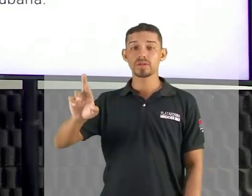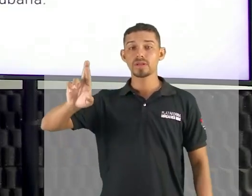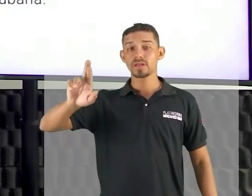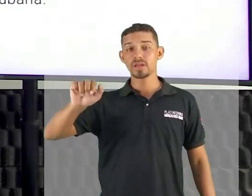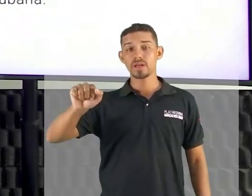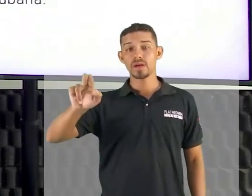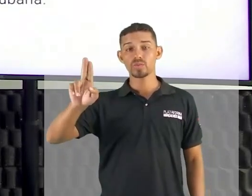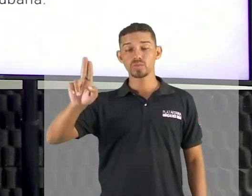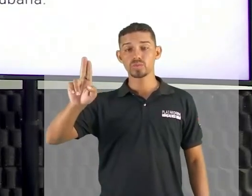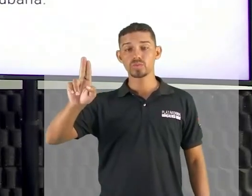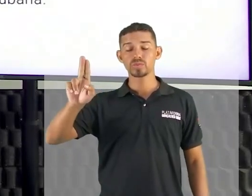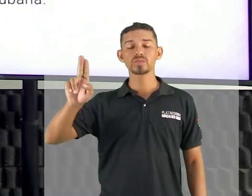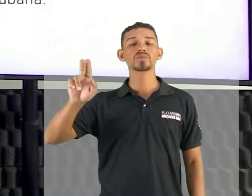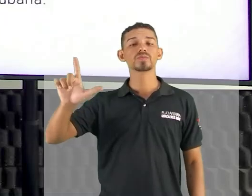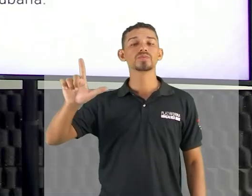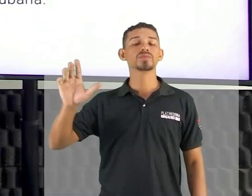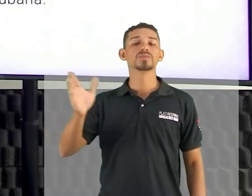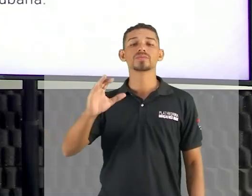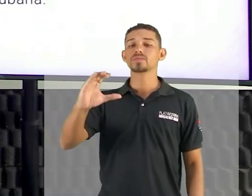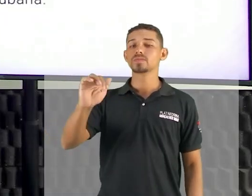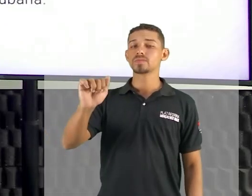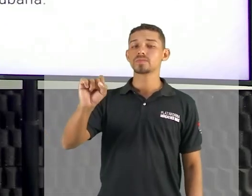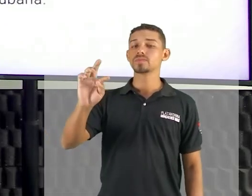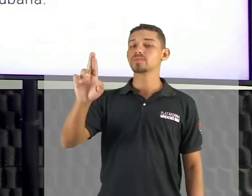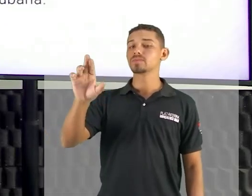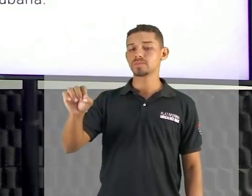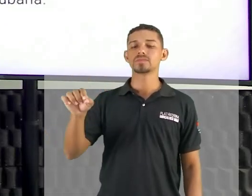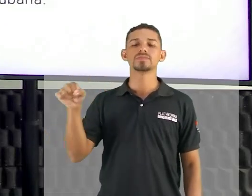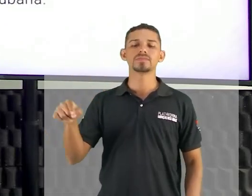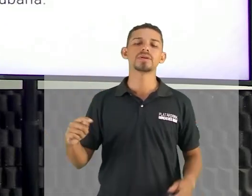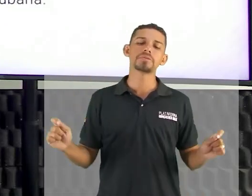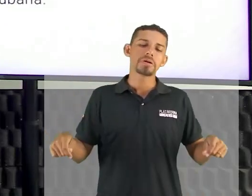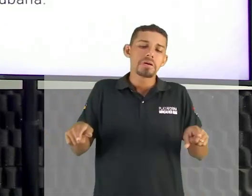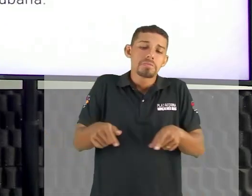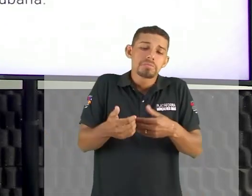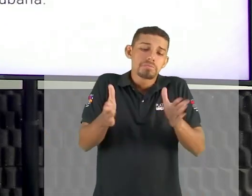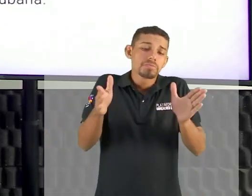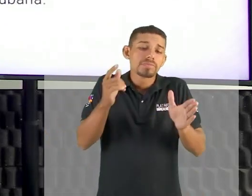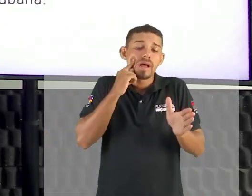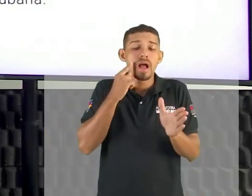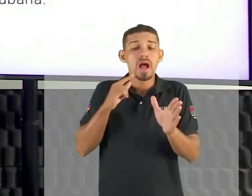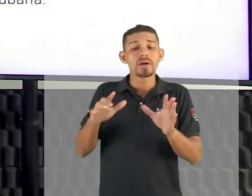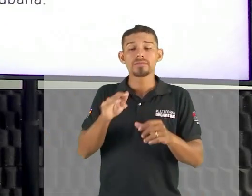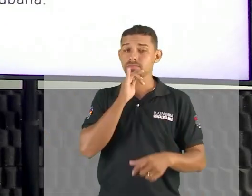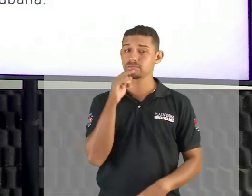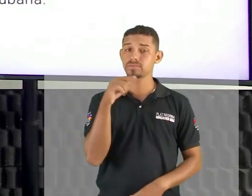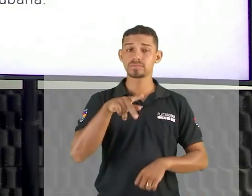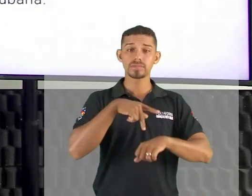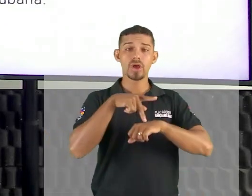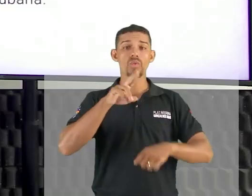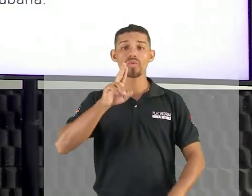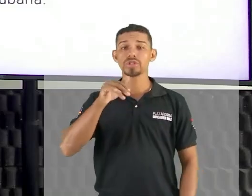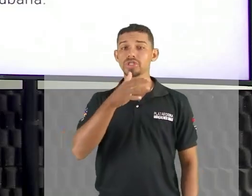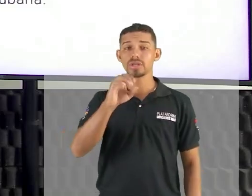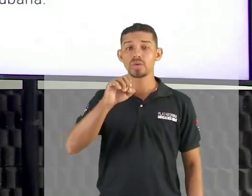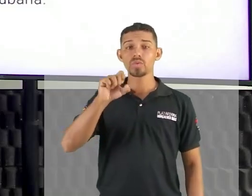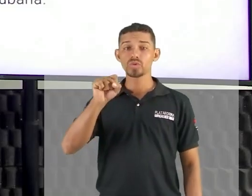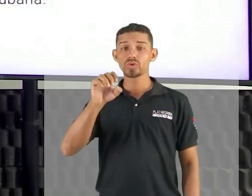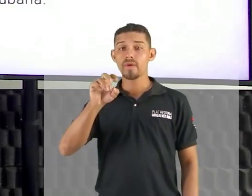abertura posteriormente, principalmente quando a própria União Soviética, que é o que vai dar